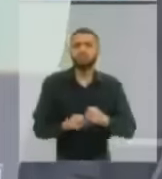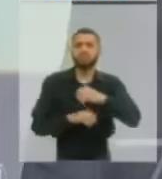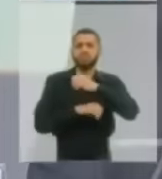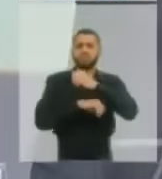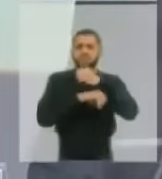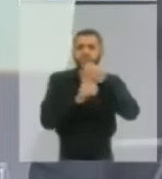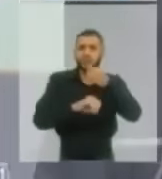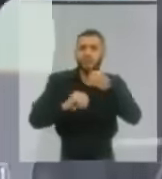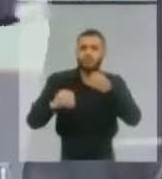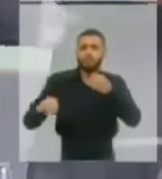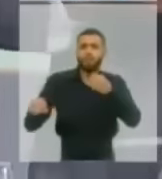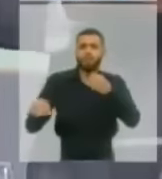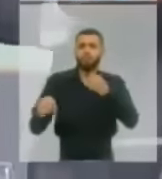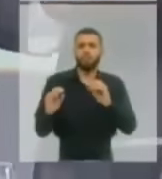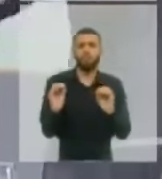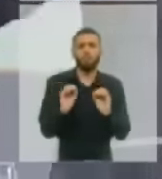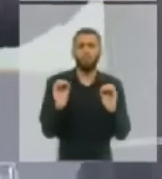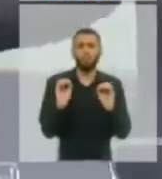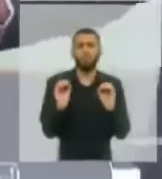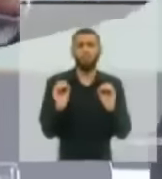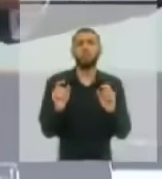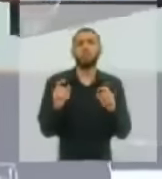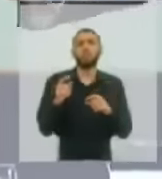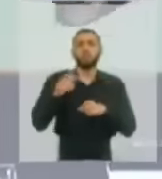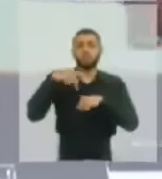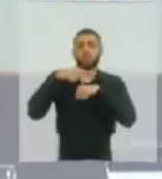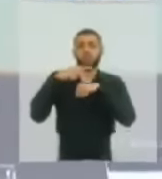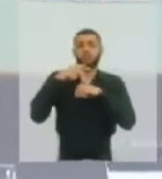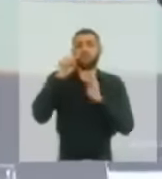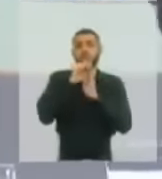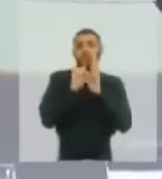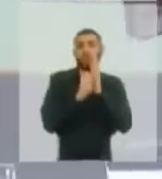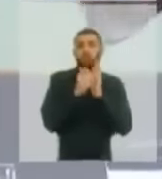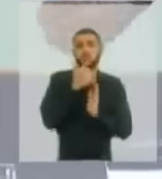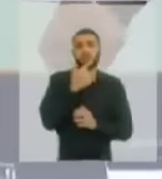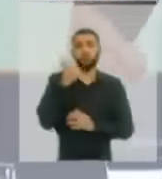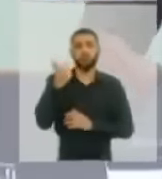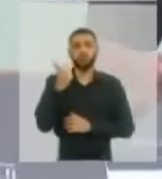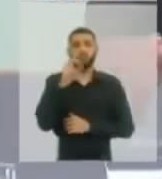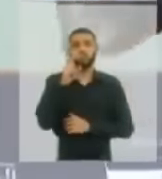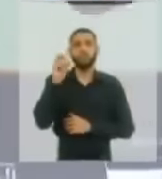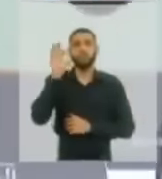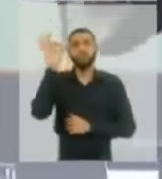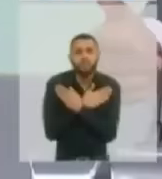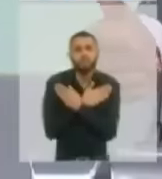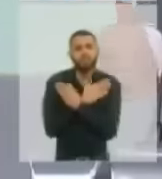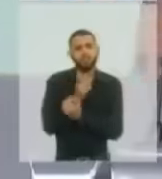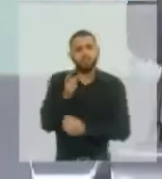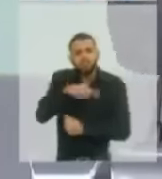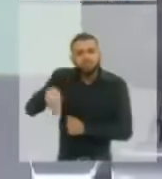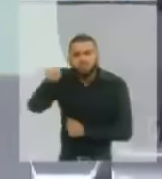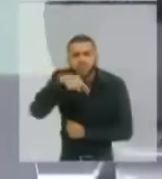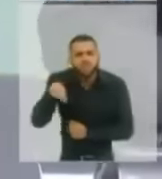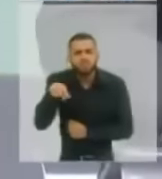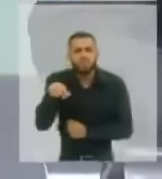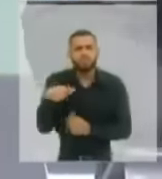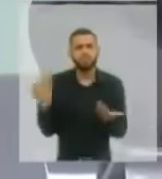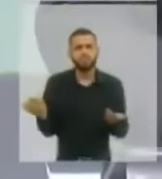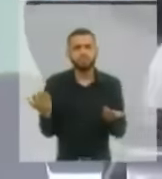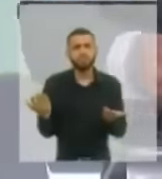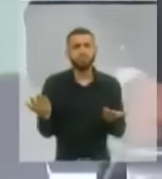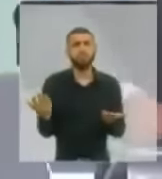básico nosso país em pleno século 21 50 por cento do país de um tenista que a saneamento básico sabe onde quer